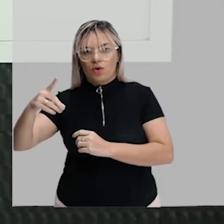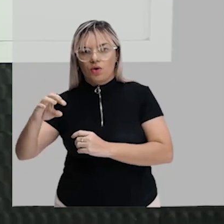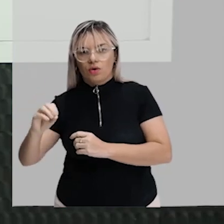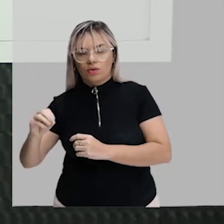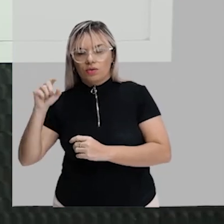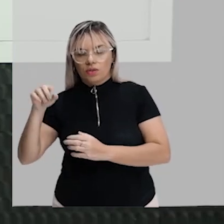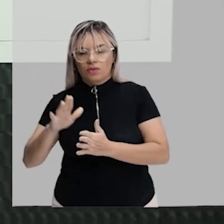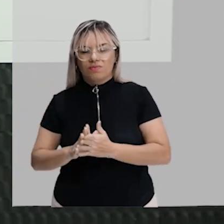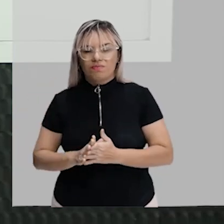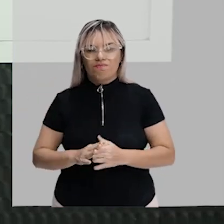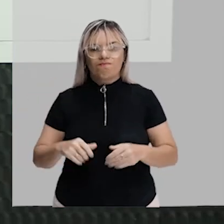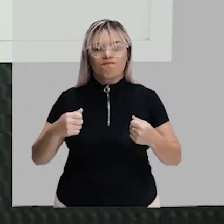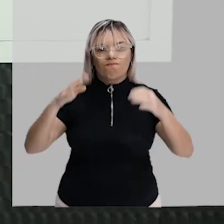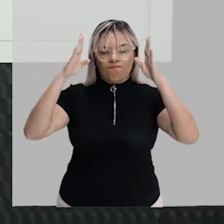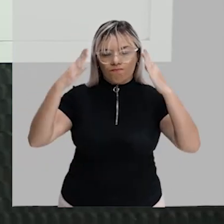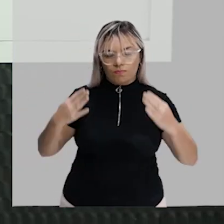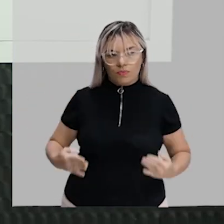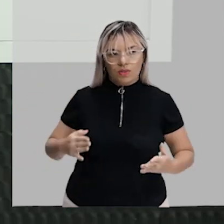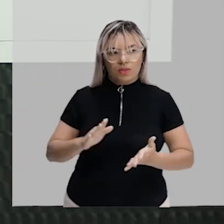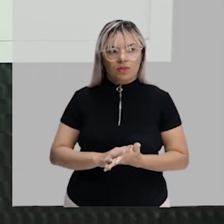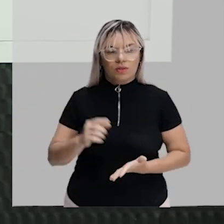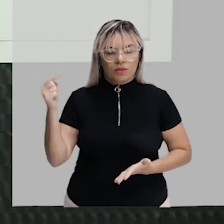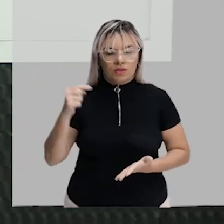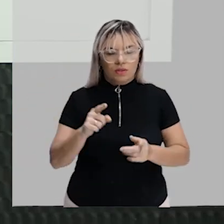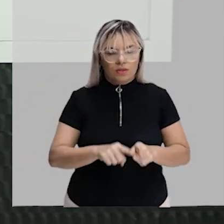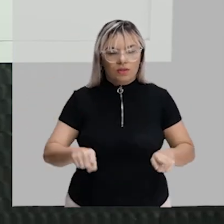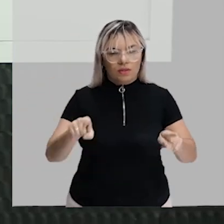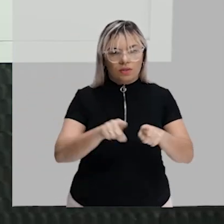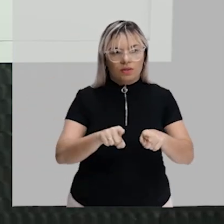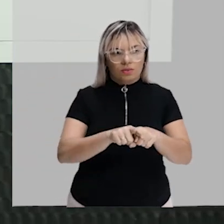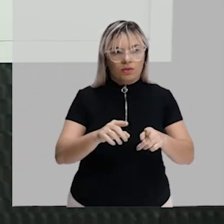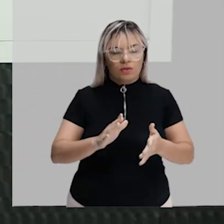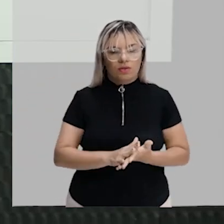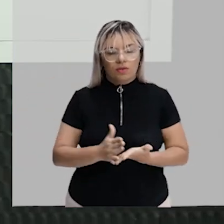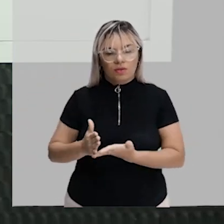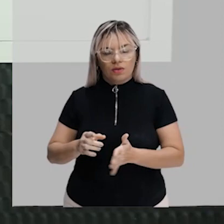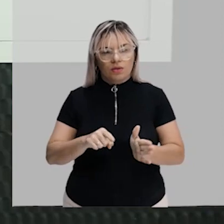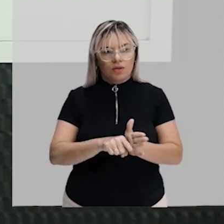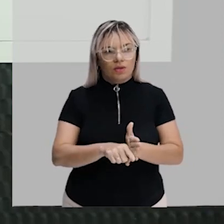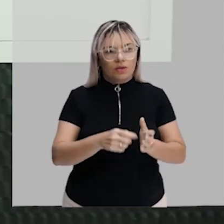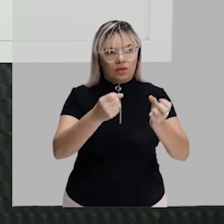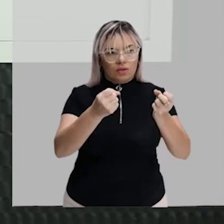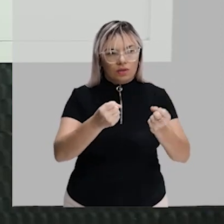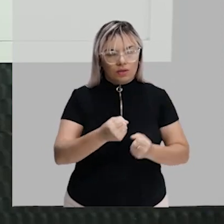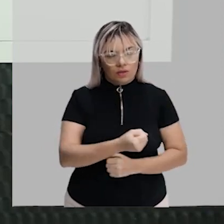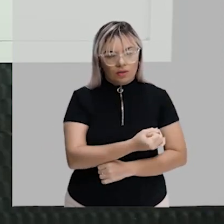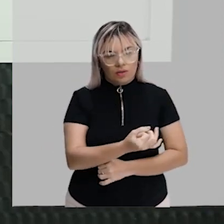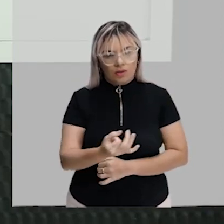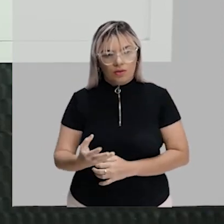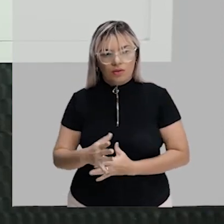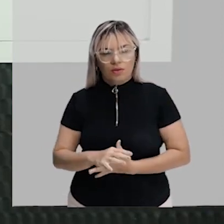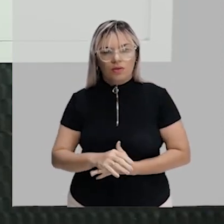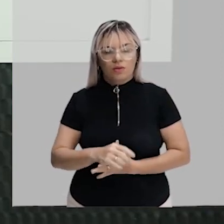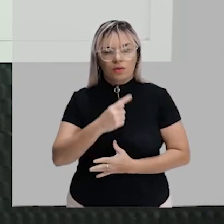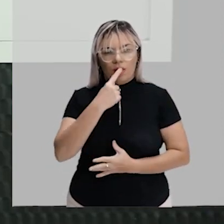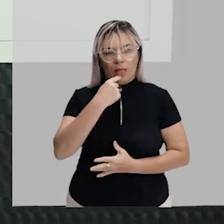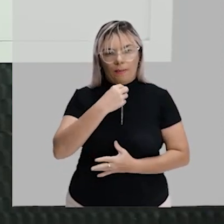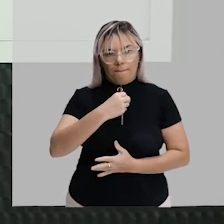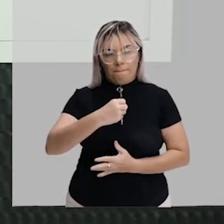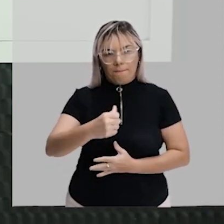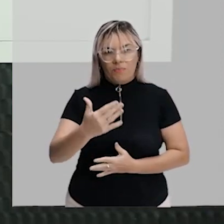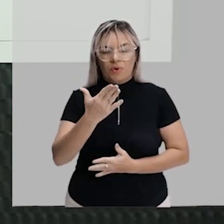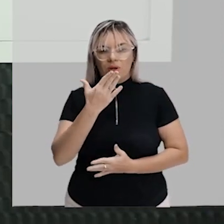Então a gente tem que analisar isso. Quando ele fala também na questão, ele fala a quantidade de sal que ele